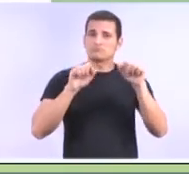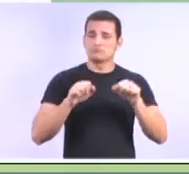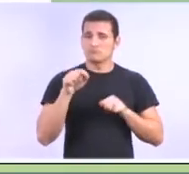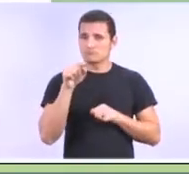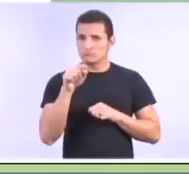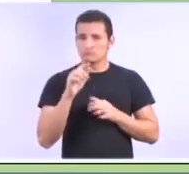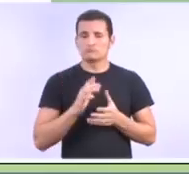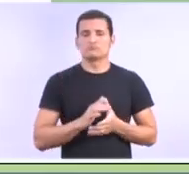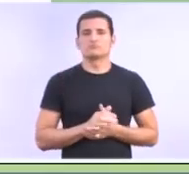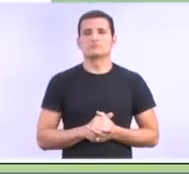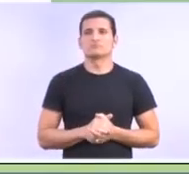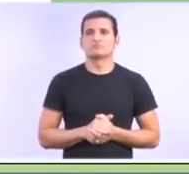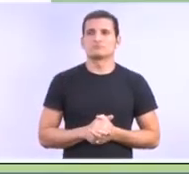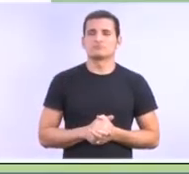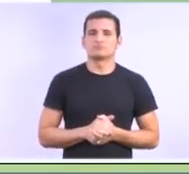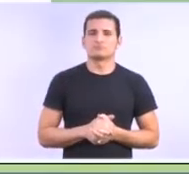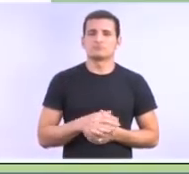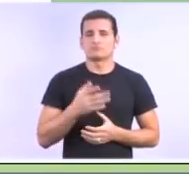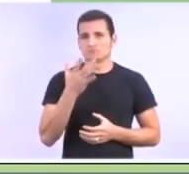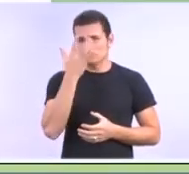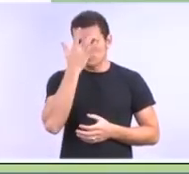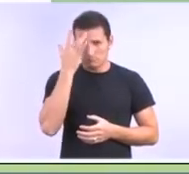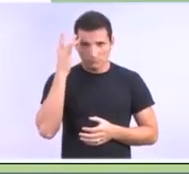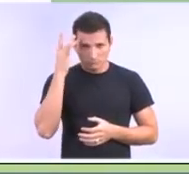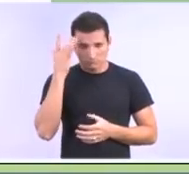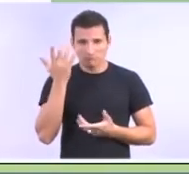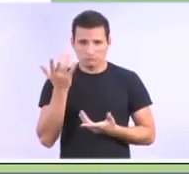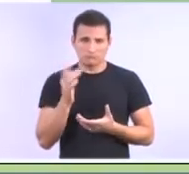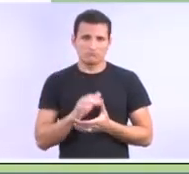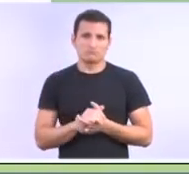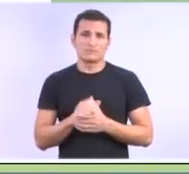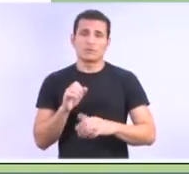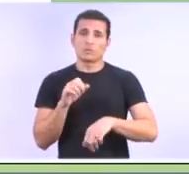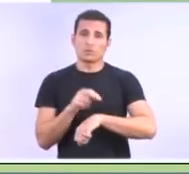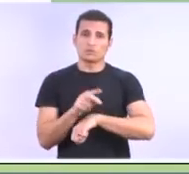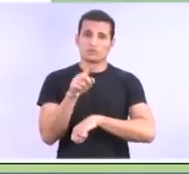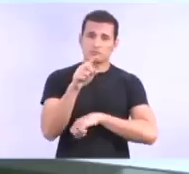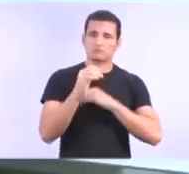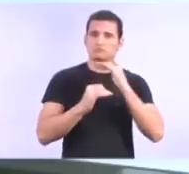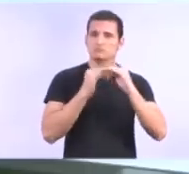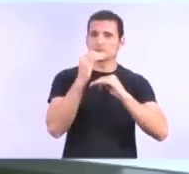Eventualmente, a pessoa que contratou você para desenvolver o sistema fala,